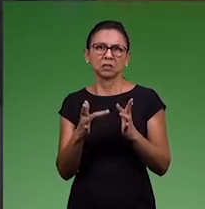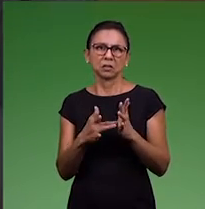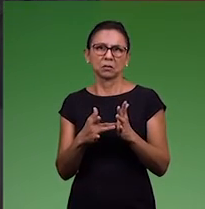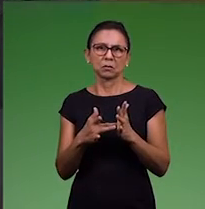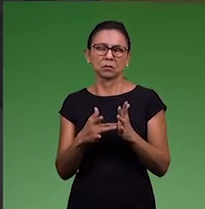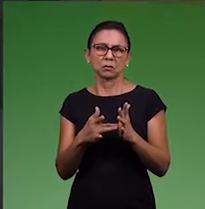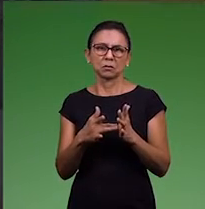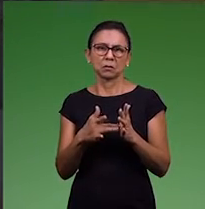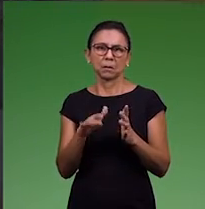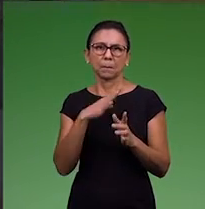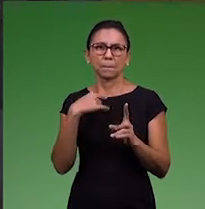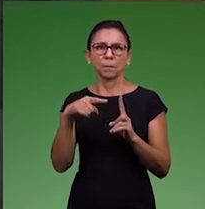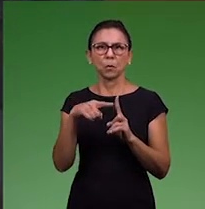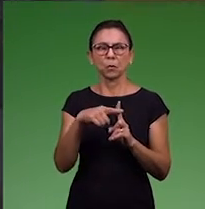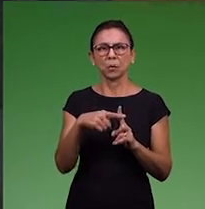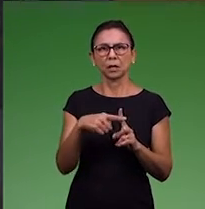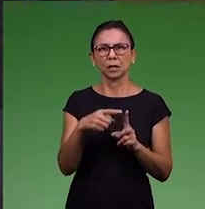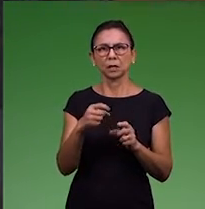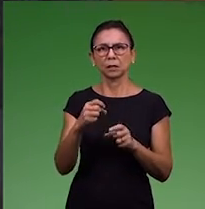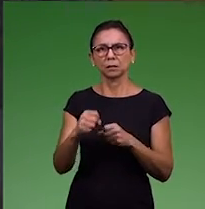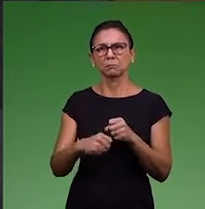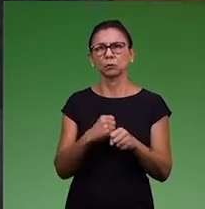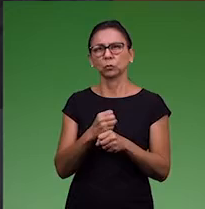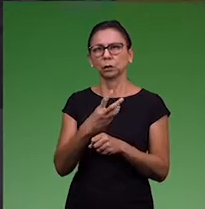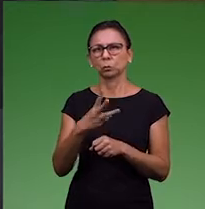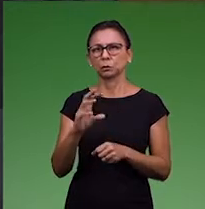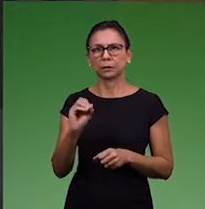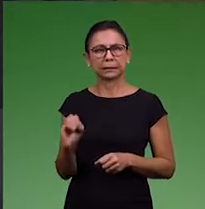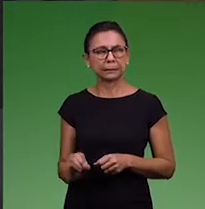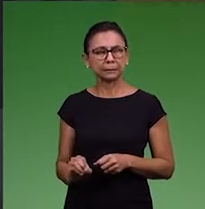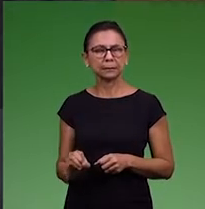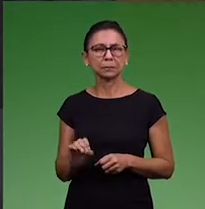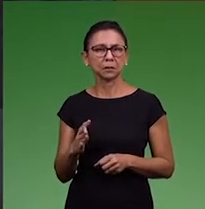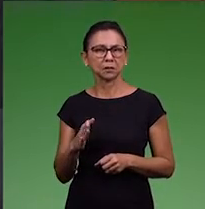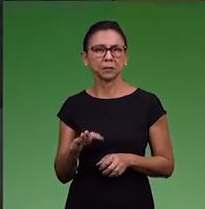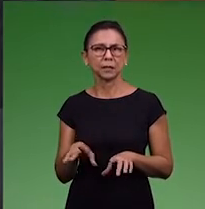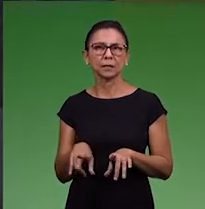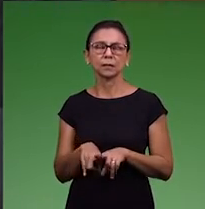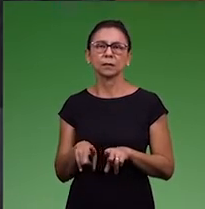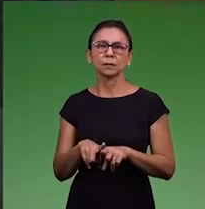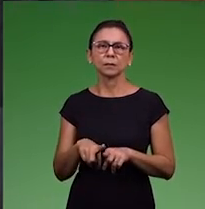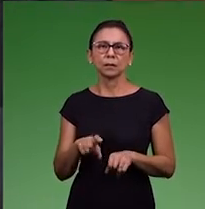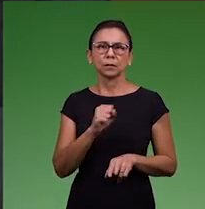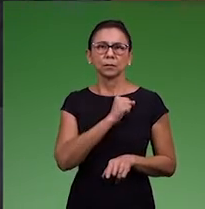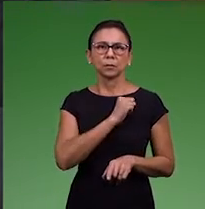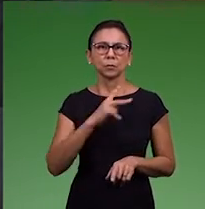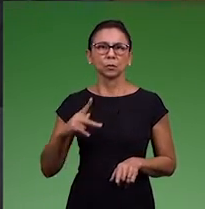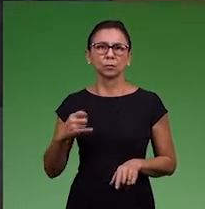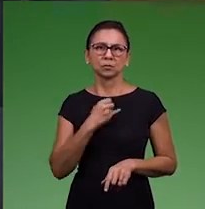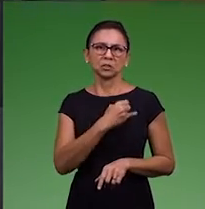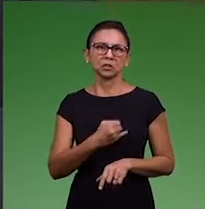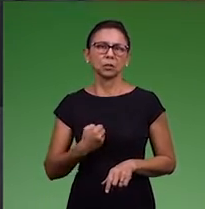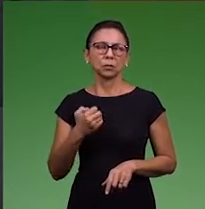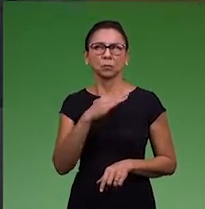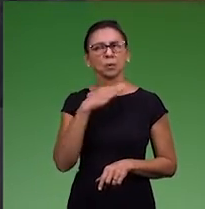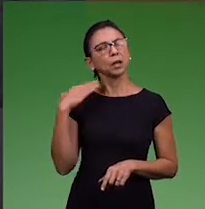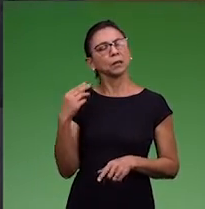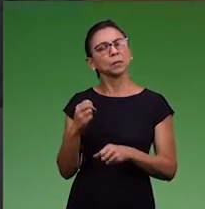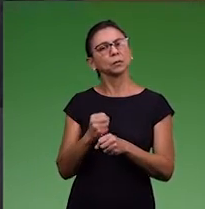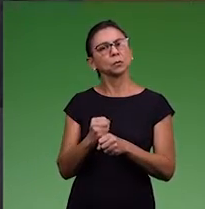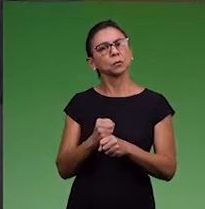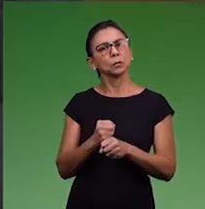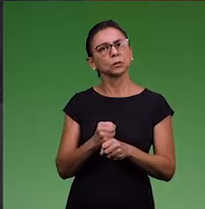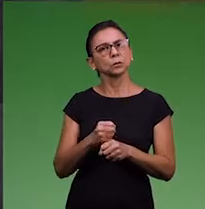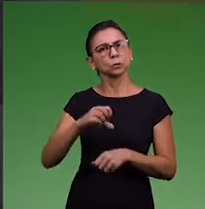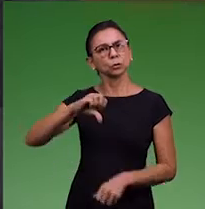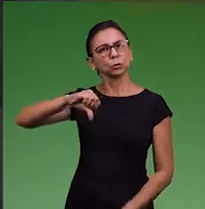da nossa era, e você vai encontrar o apóstolo João morrendo, segundo alguns estudiosos, lá pelo ano 90 depois de